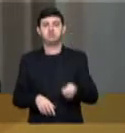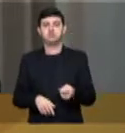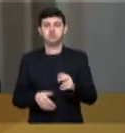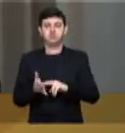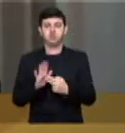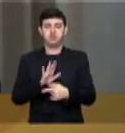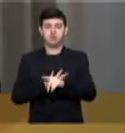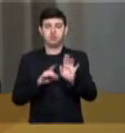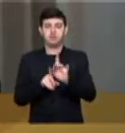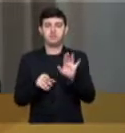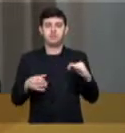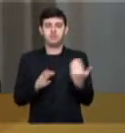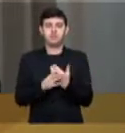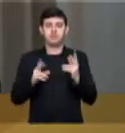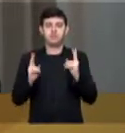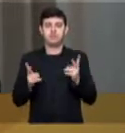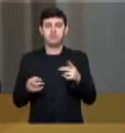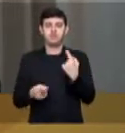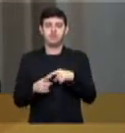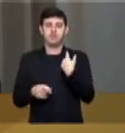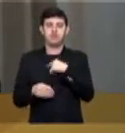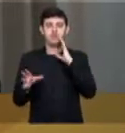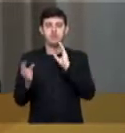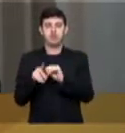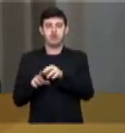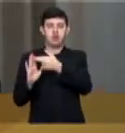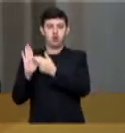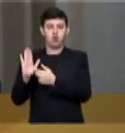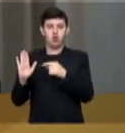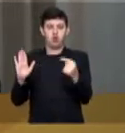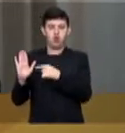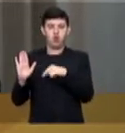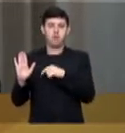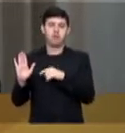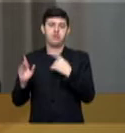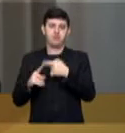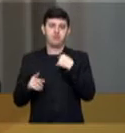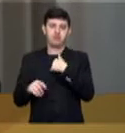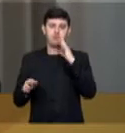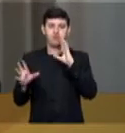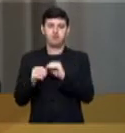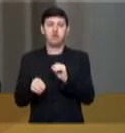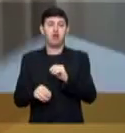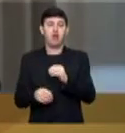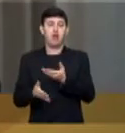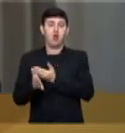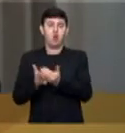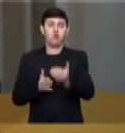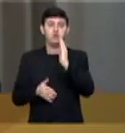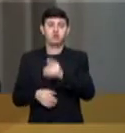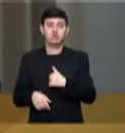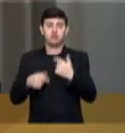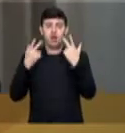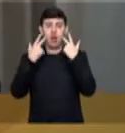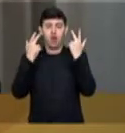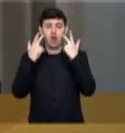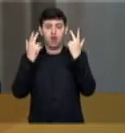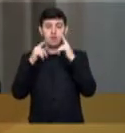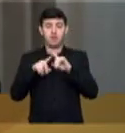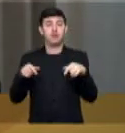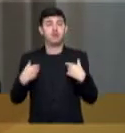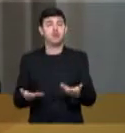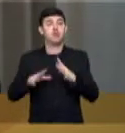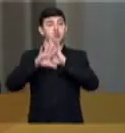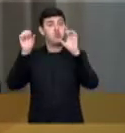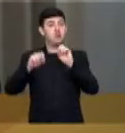dessa norma, mesmo em razão da norma superveniente, porque os vícios de origem eles permanecem intactos e o STF